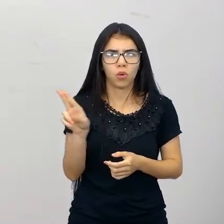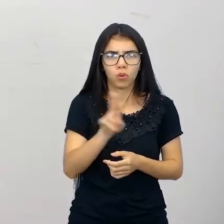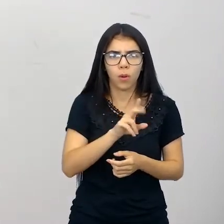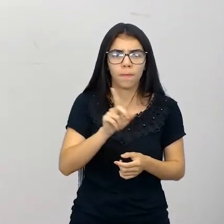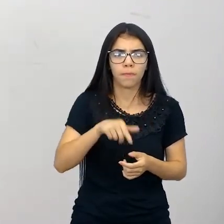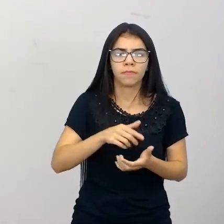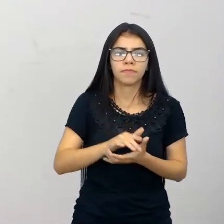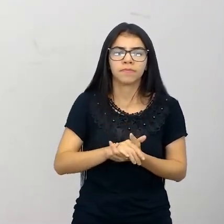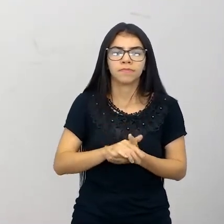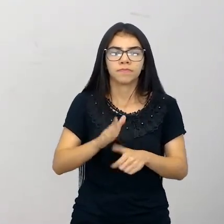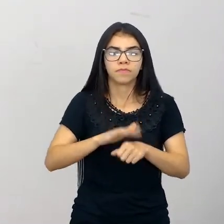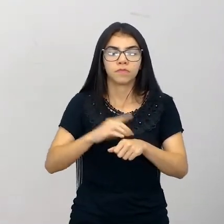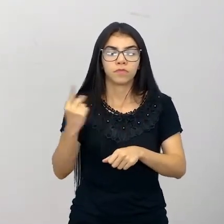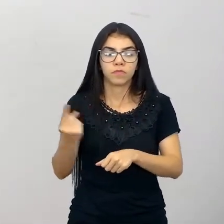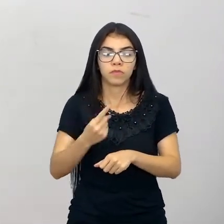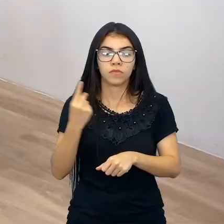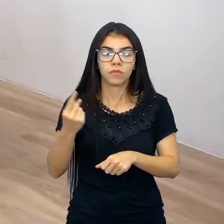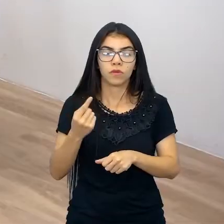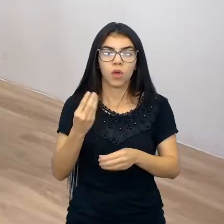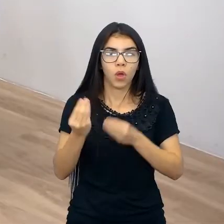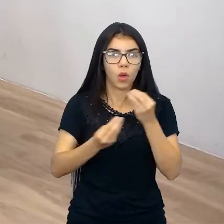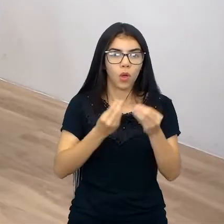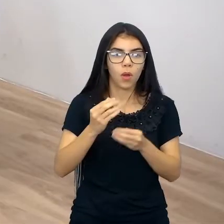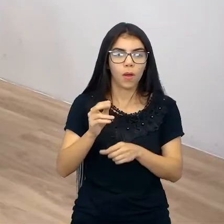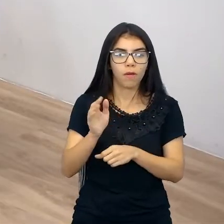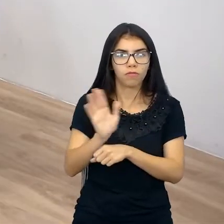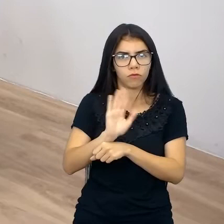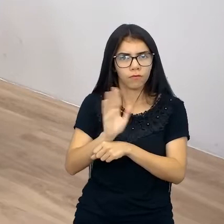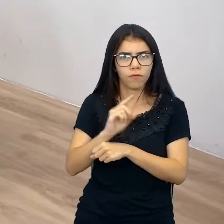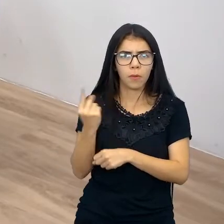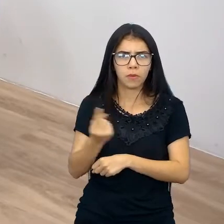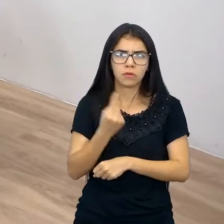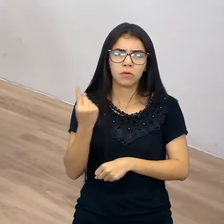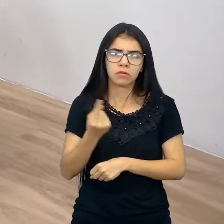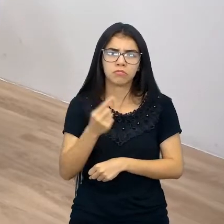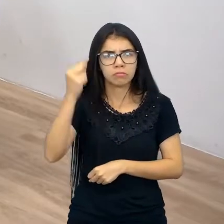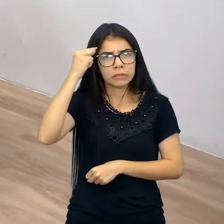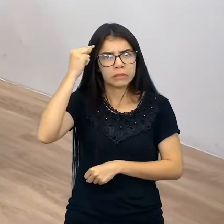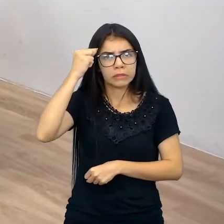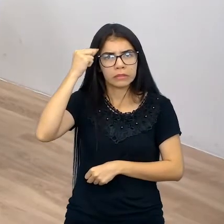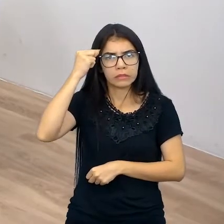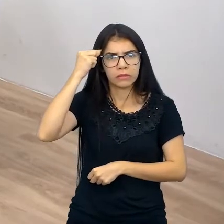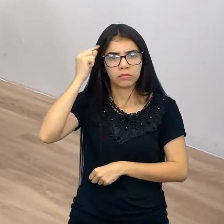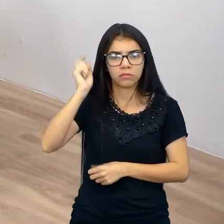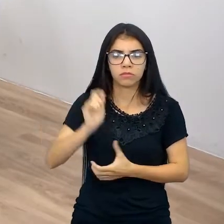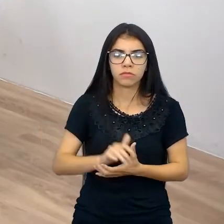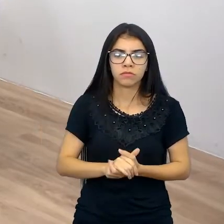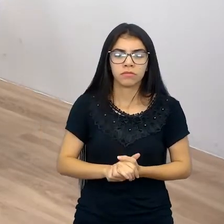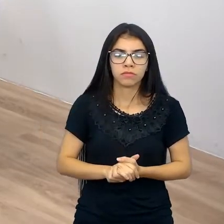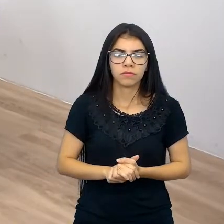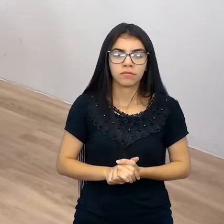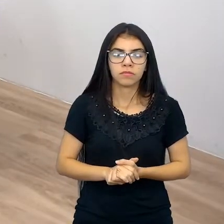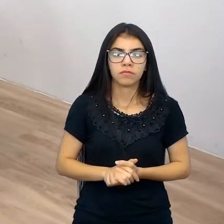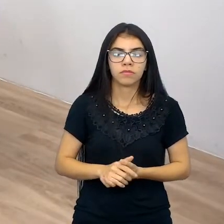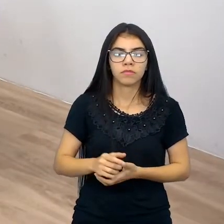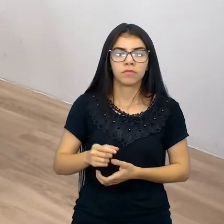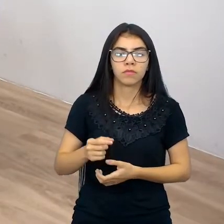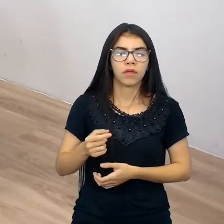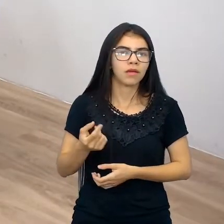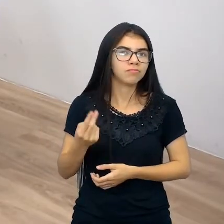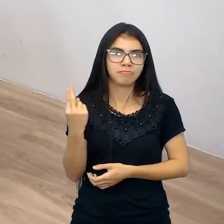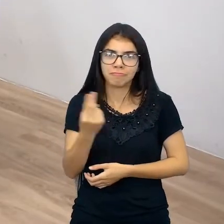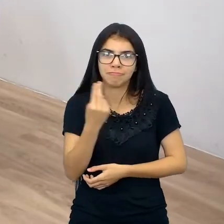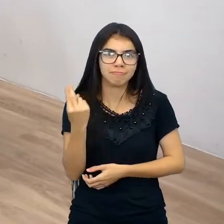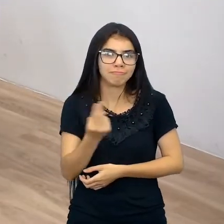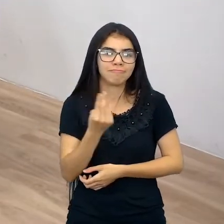fiz tudo sozinho. Nossa, como fazer um filme sozinho? Eu fiquei pensando nisso agora, né? Não é dá. Possível. Não dá. Nem Charlie Chaplin.